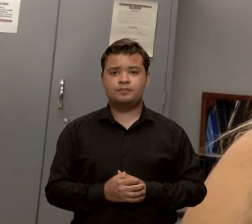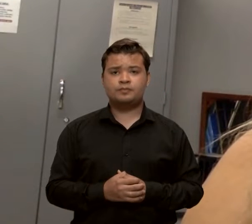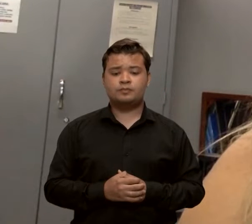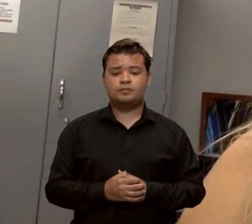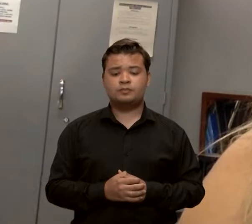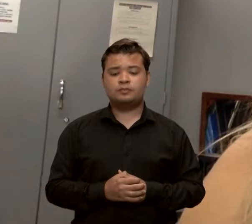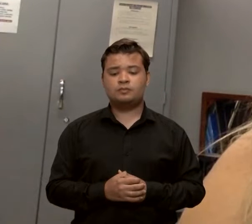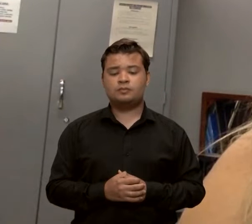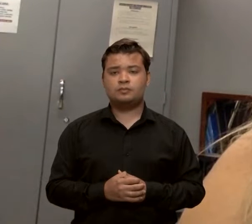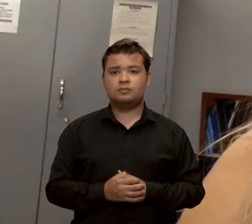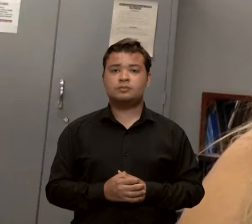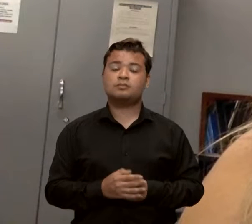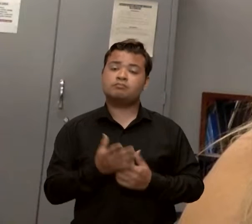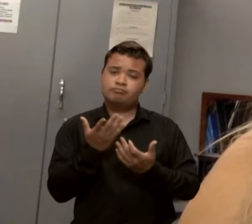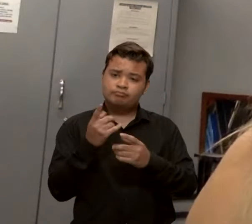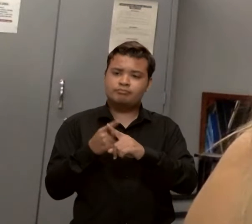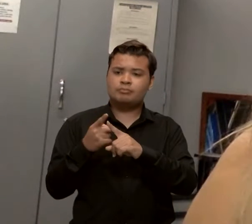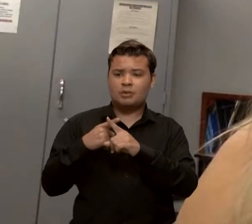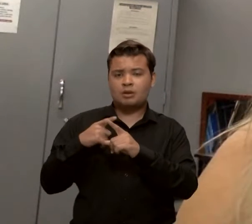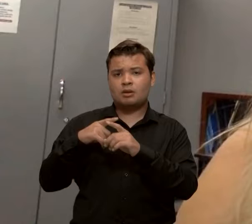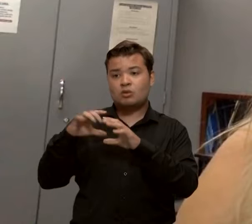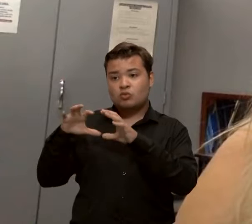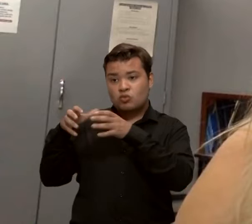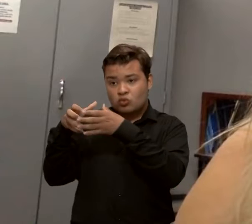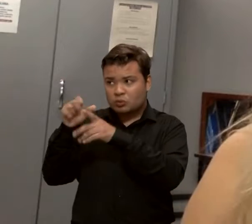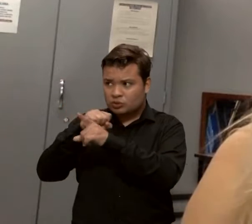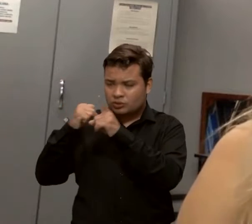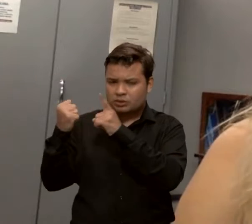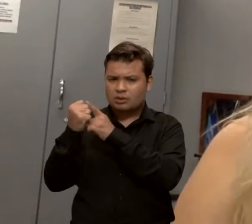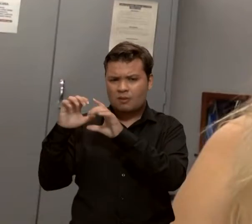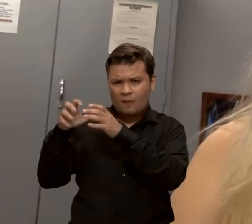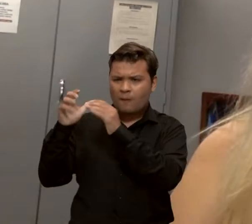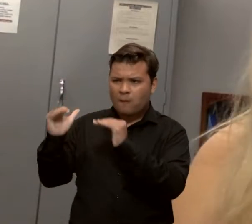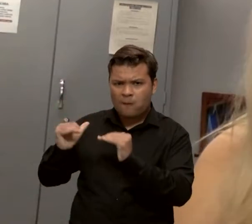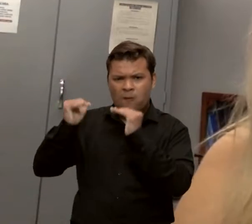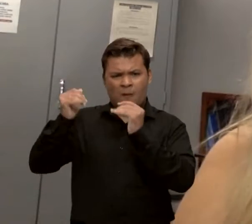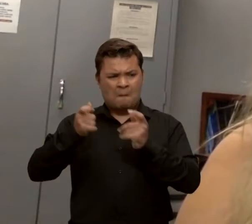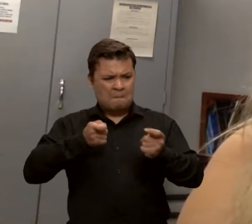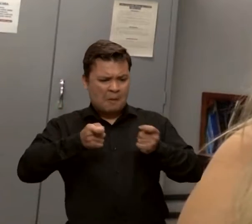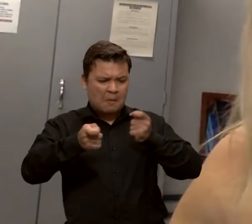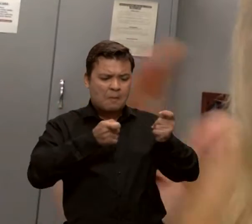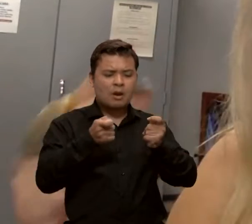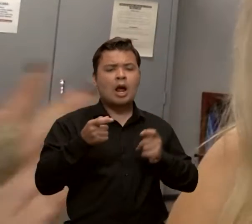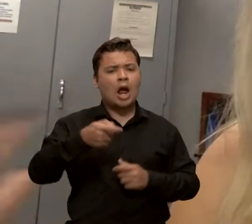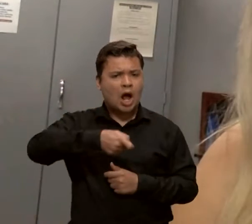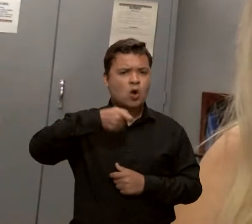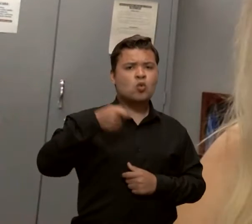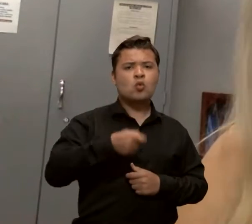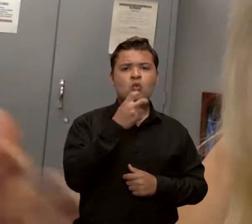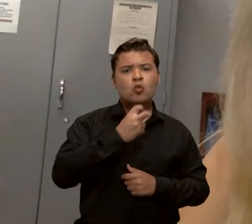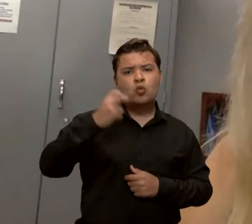a classe social que domina, ela que impõe os padrões culturais legítimos,